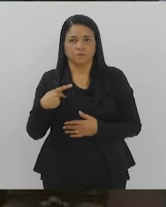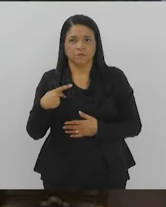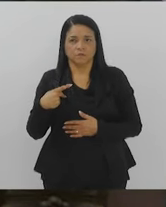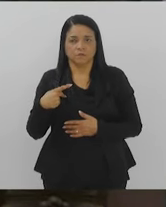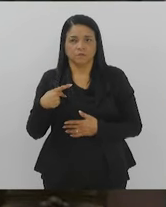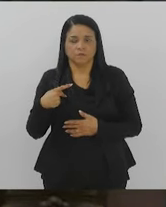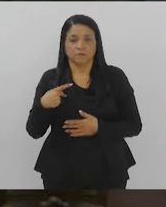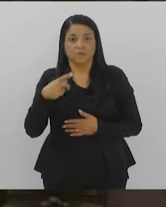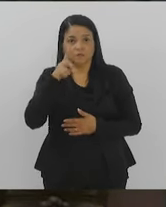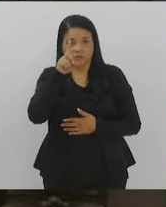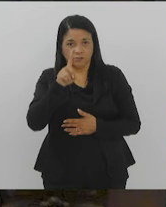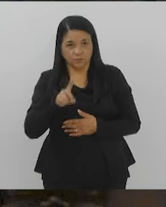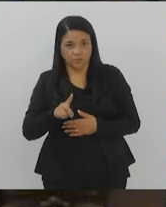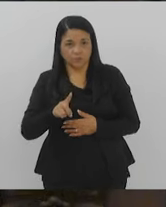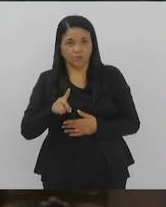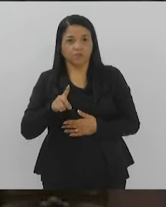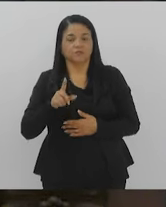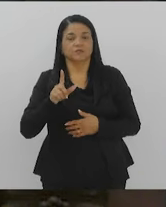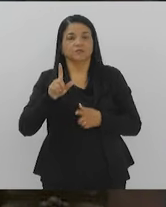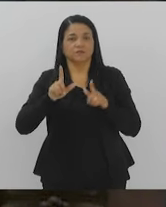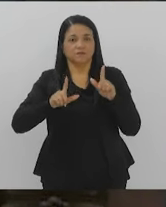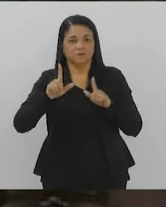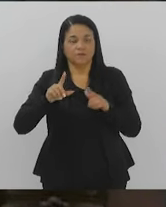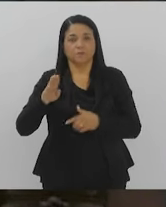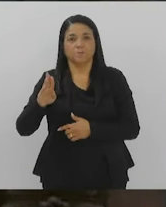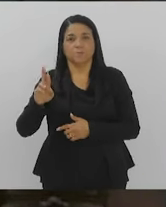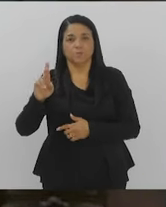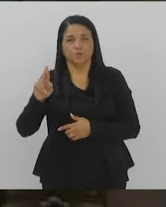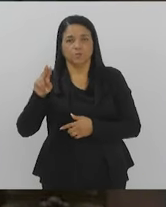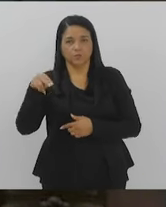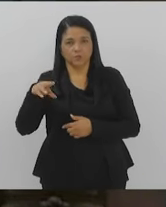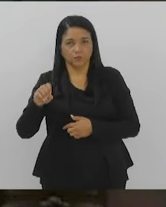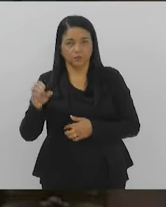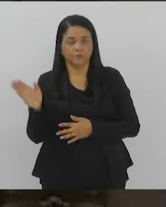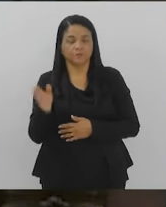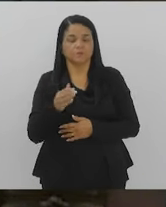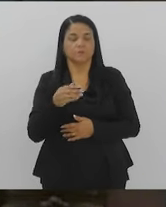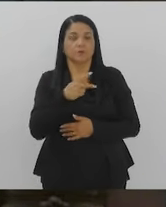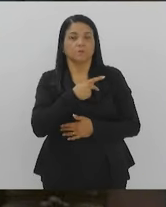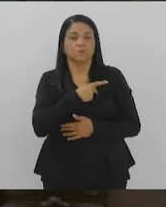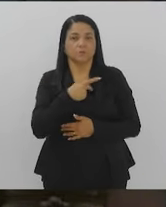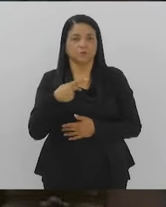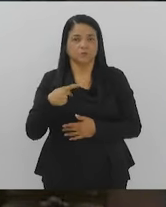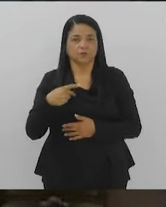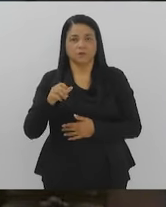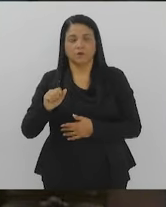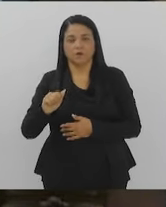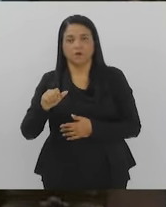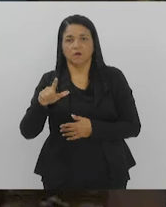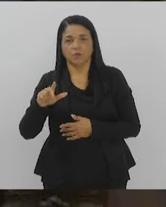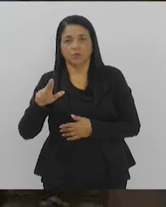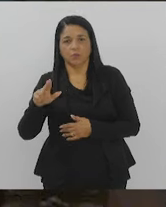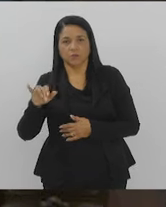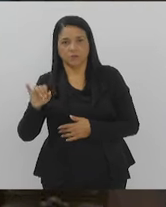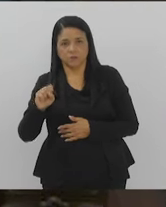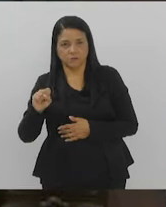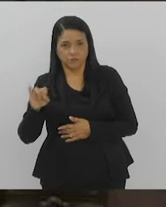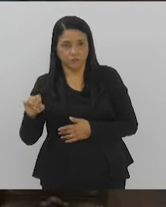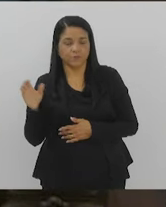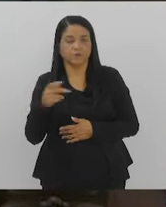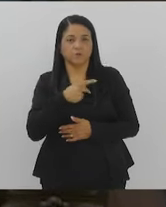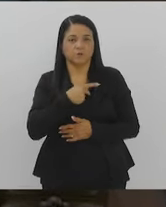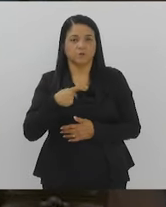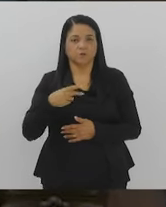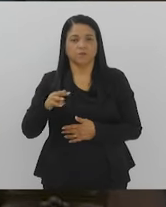nosso diretor de TV, Bruno Farias, nosso pastor Aloysio Silva, nosso pastor